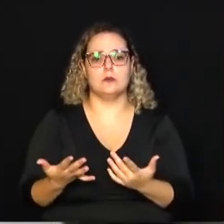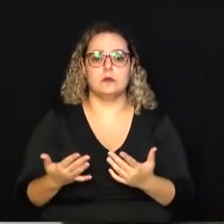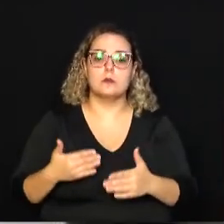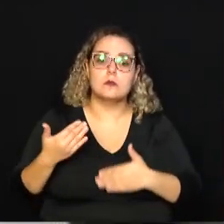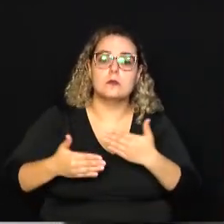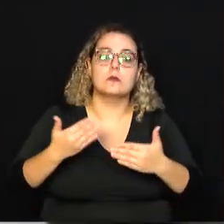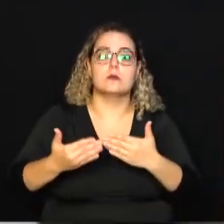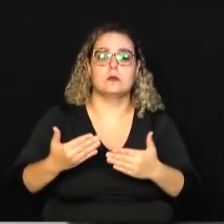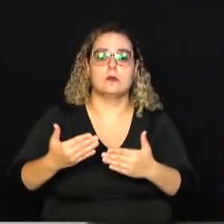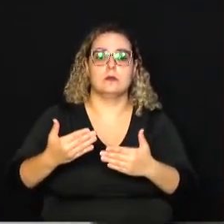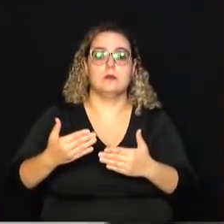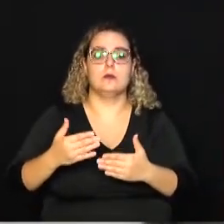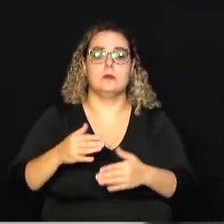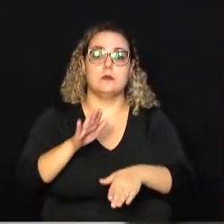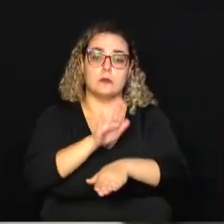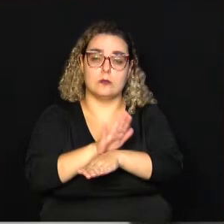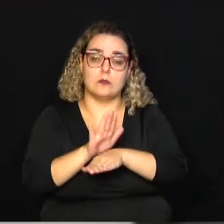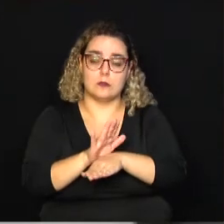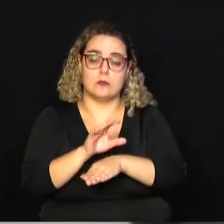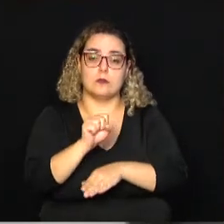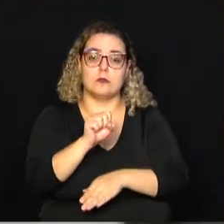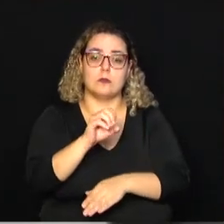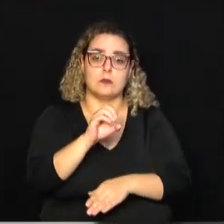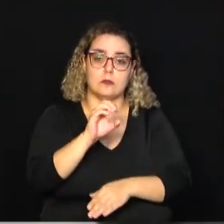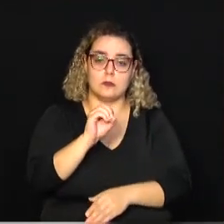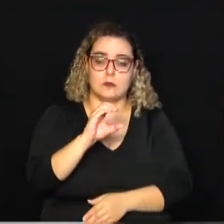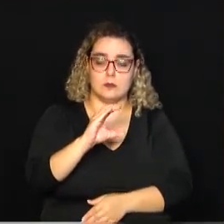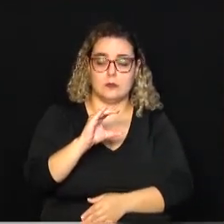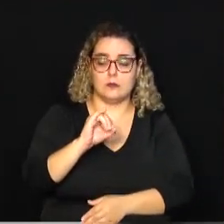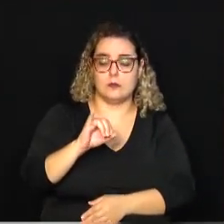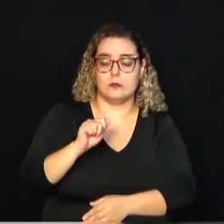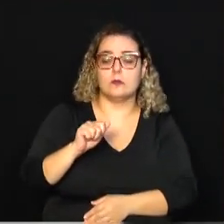assistência social, por exemplo, mais até do que ações de